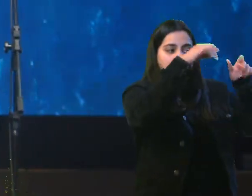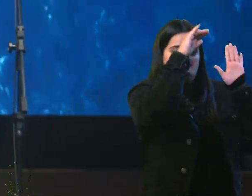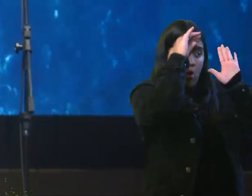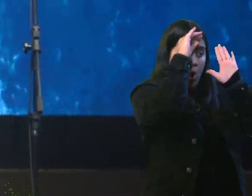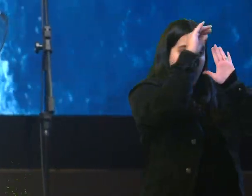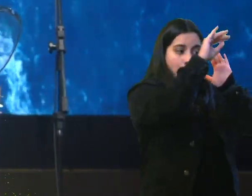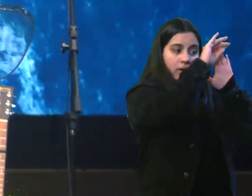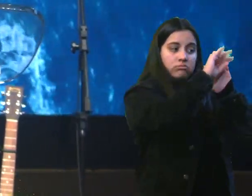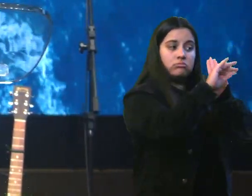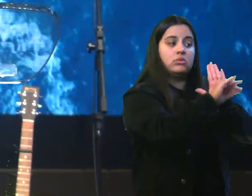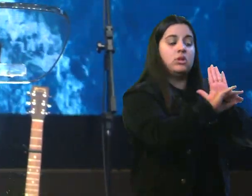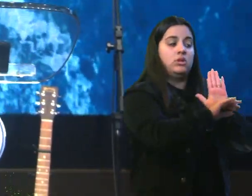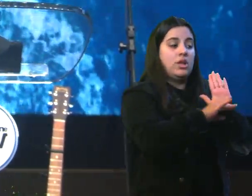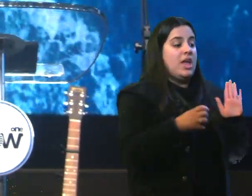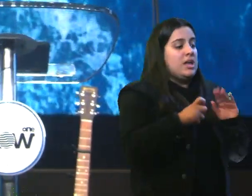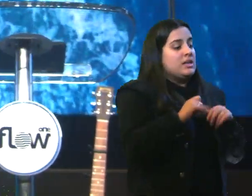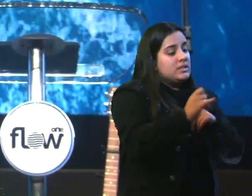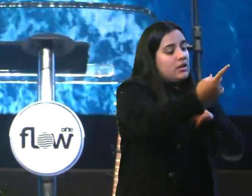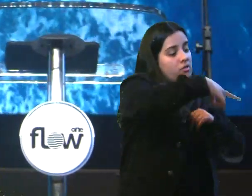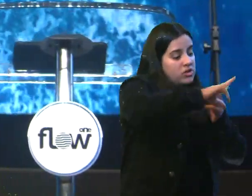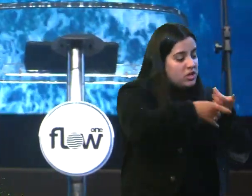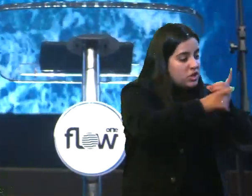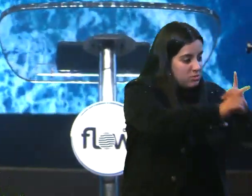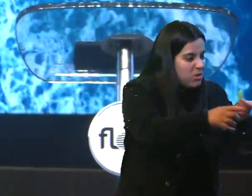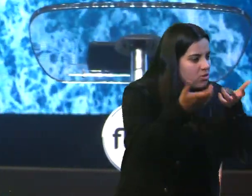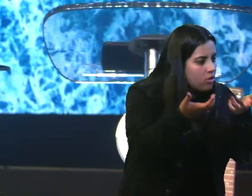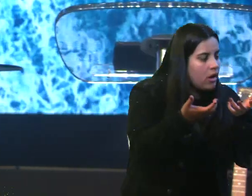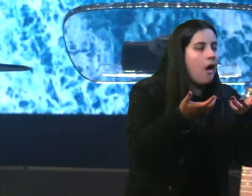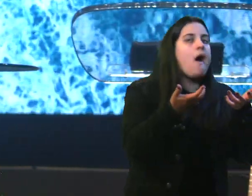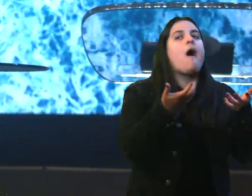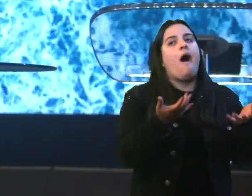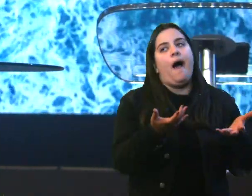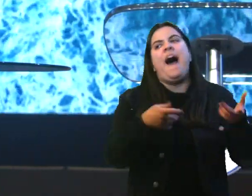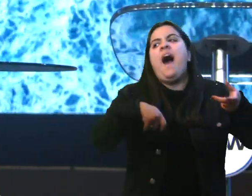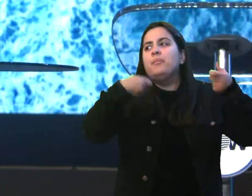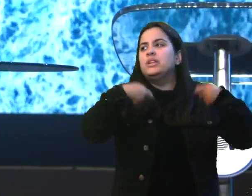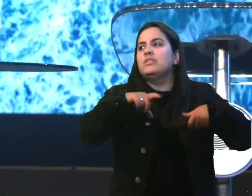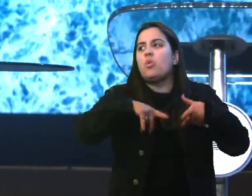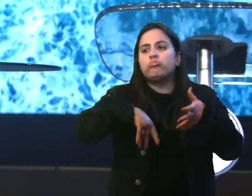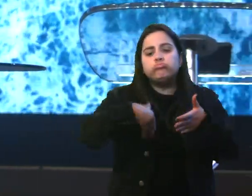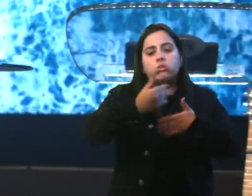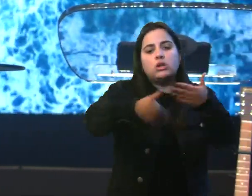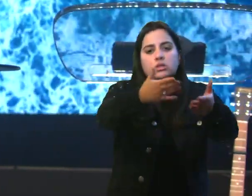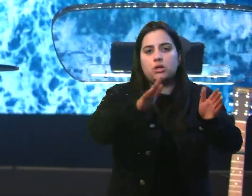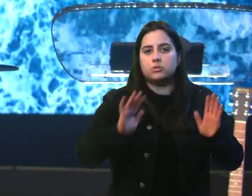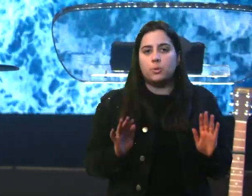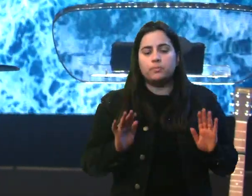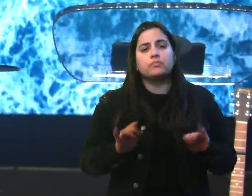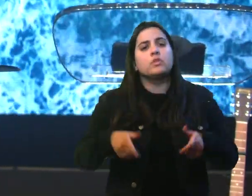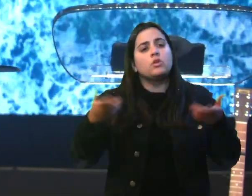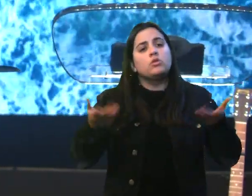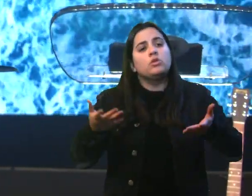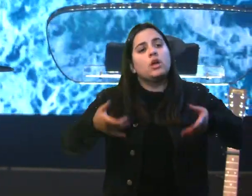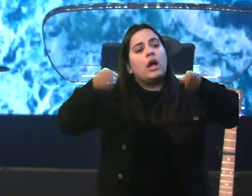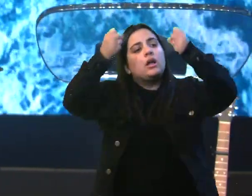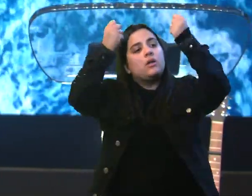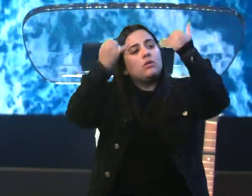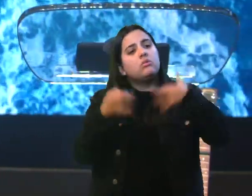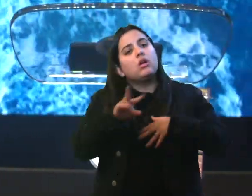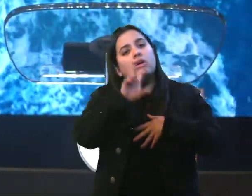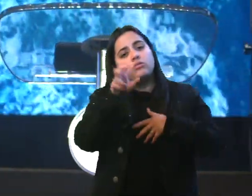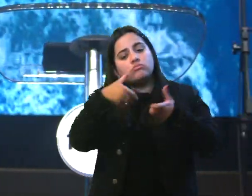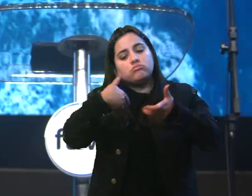ser discípulo, precisa passar por um crivo. E hoje eu quero falar sobre esse crivo do seguidor